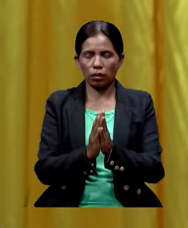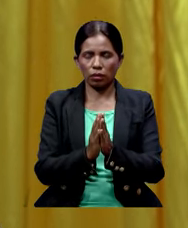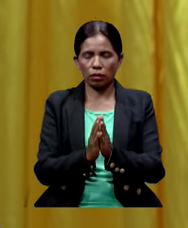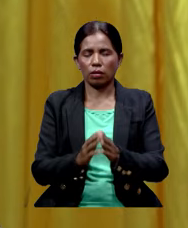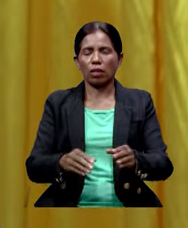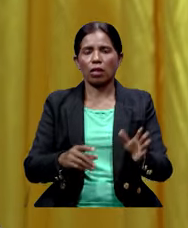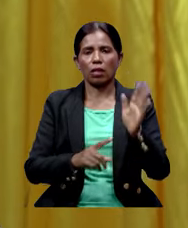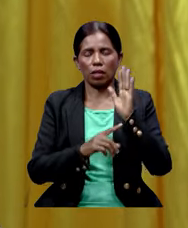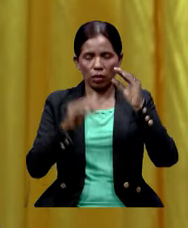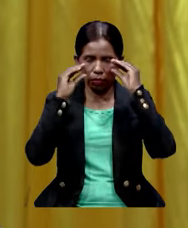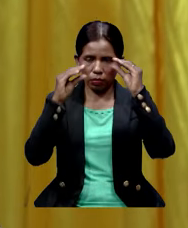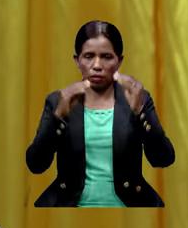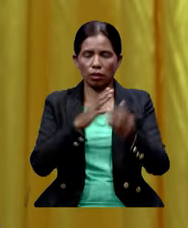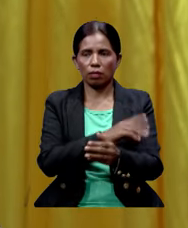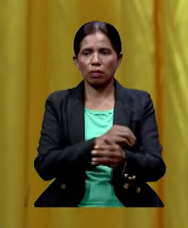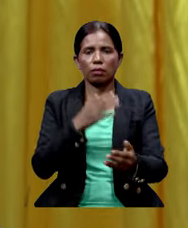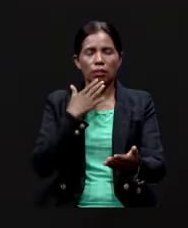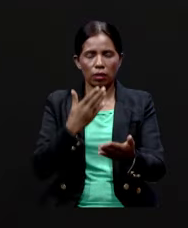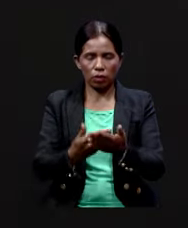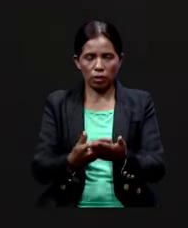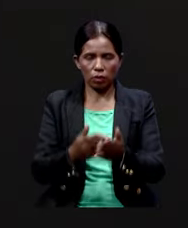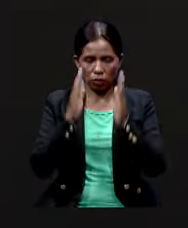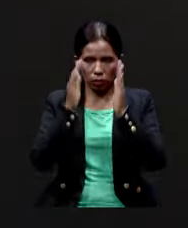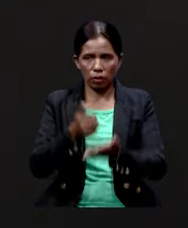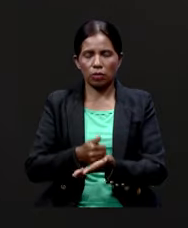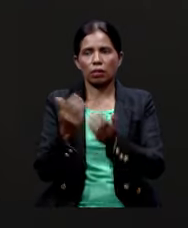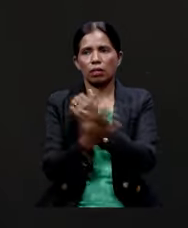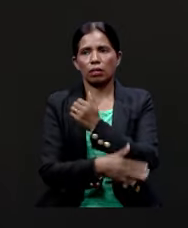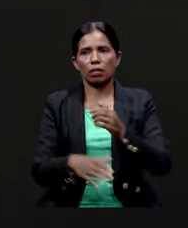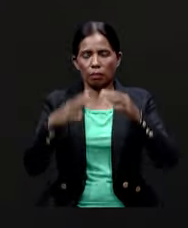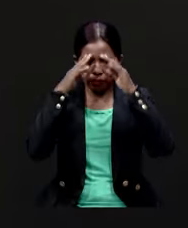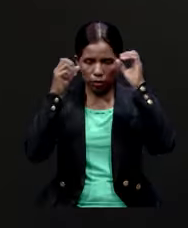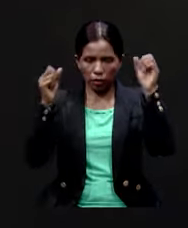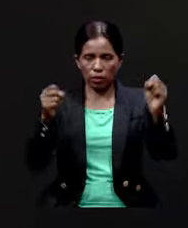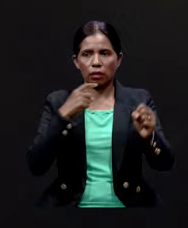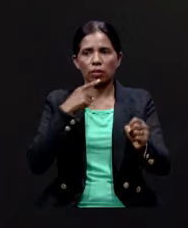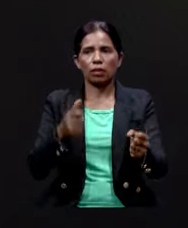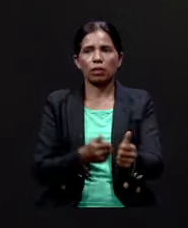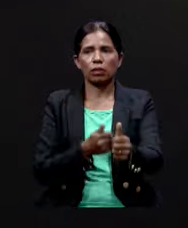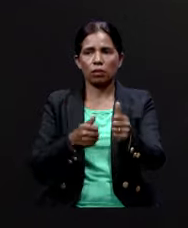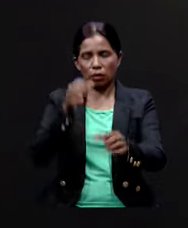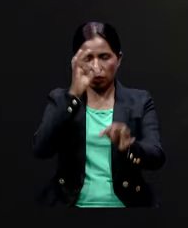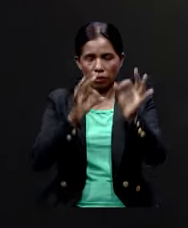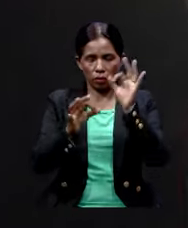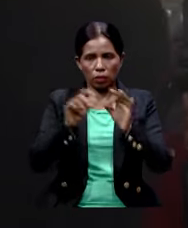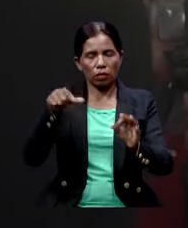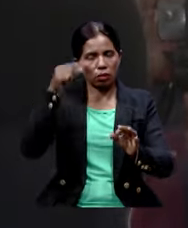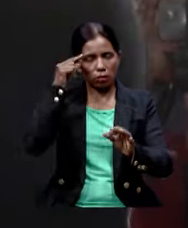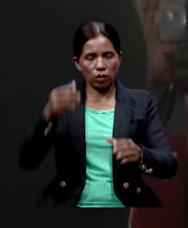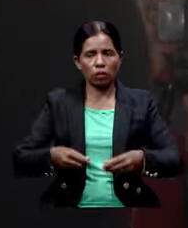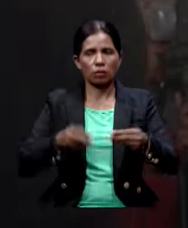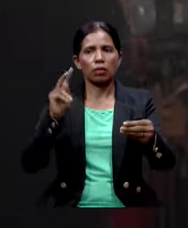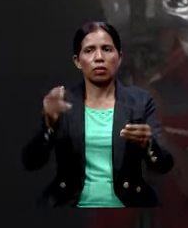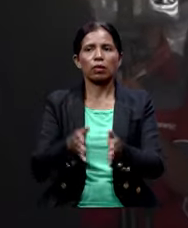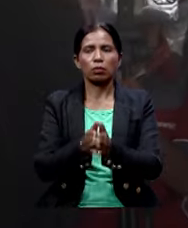dedicação para a Iné, dedicação para o povo. Presidente Empossado promete, se cumpre confiança no bem governo Fobania, no